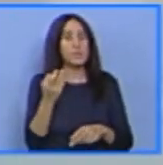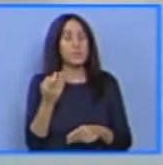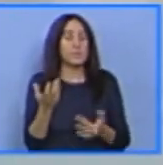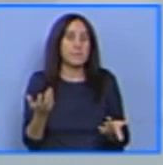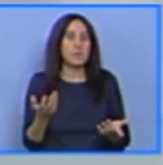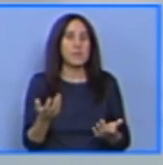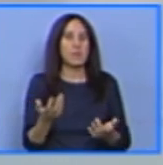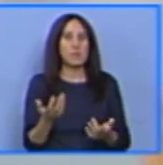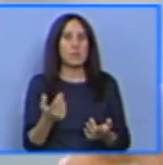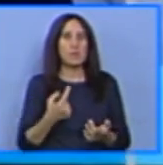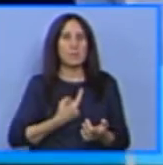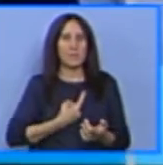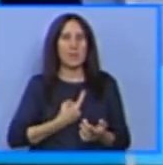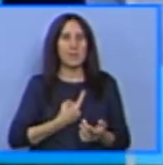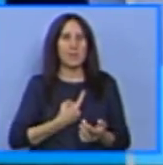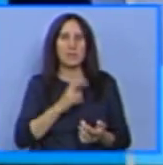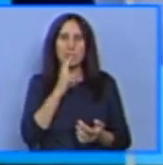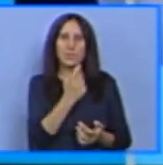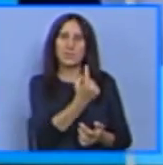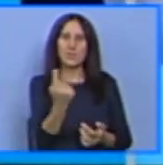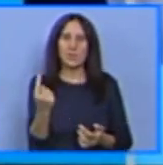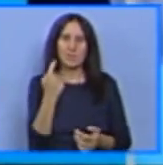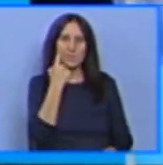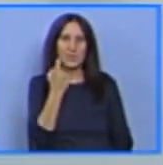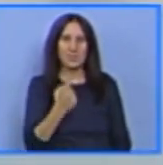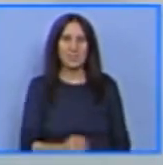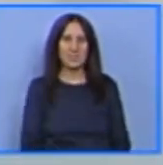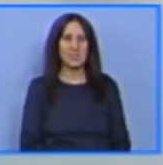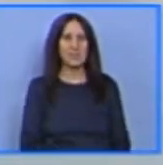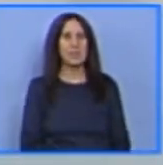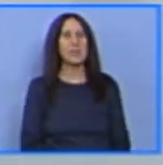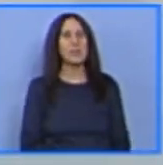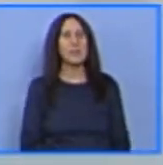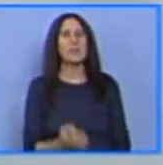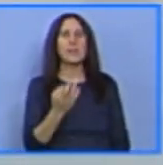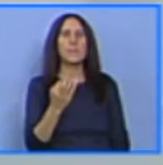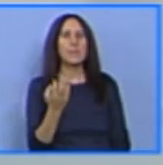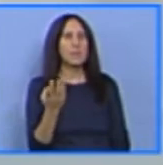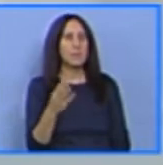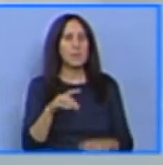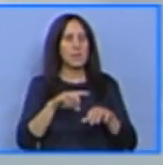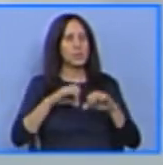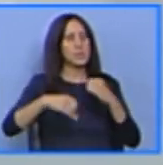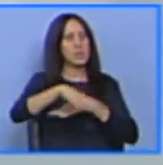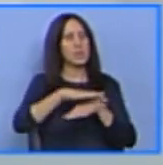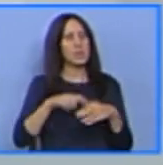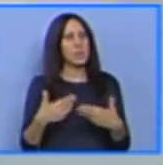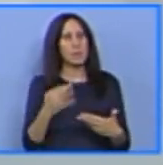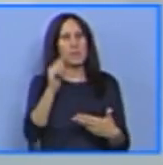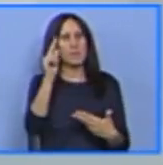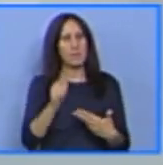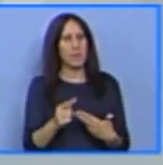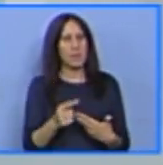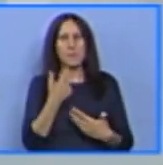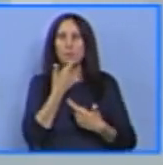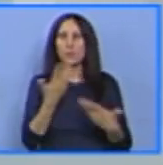aí teremos de procurar respostas individuais, não é? E a questão da fé na sociedade contemporânea, que parece dar resposta